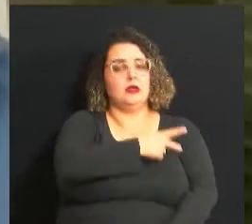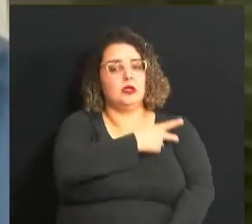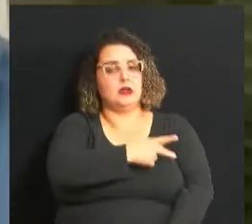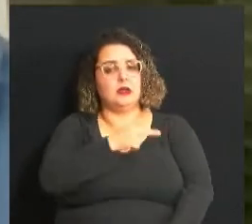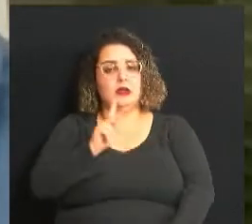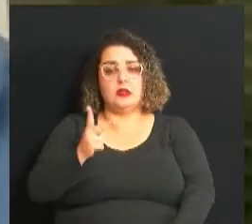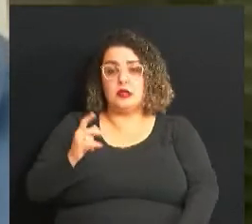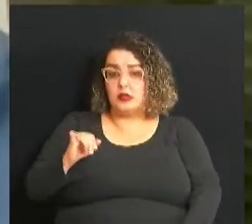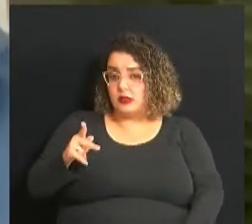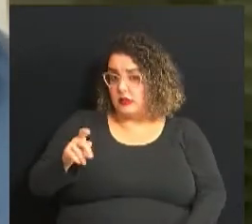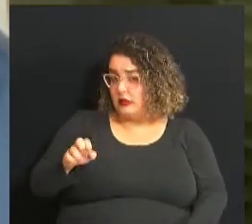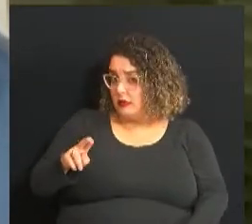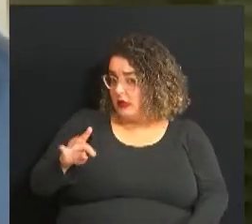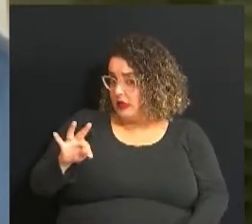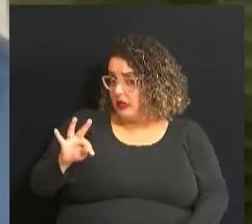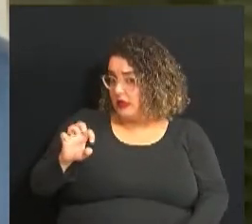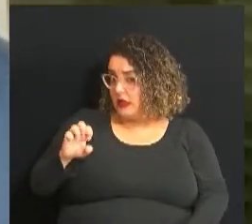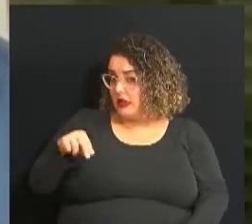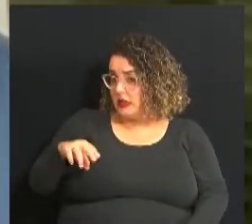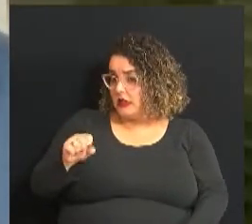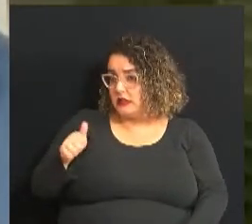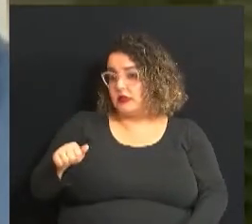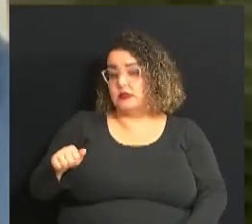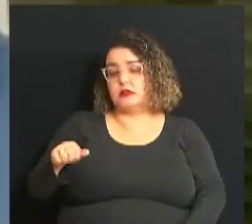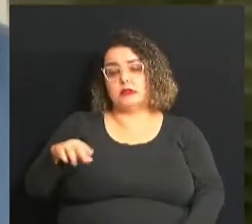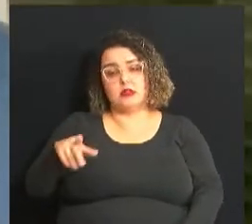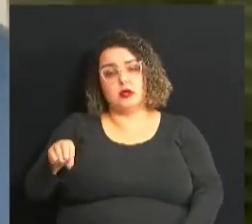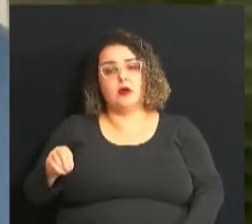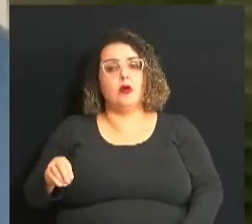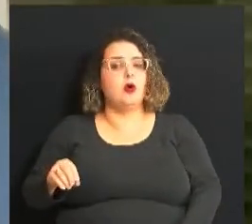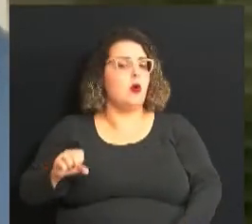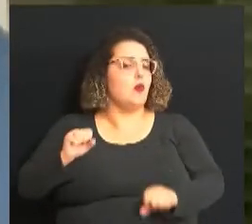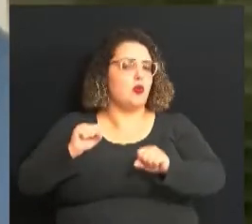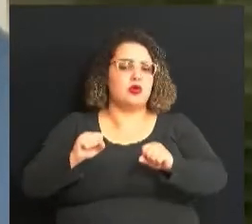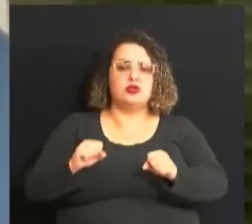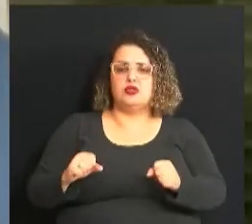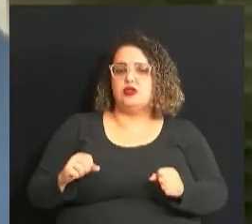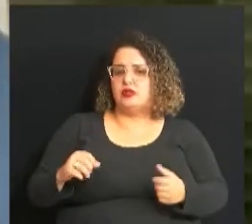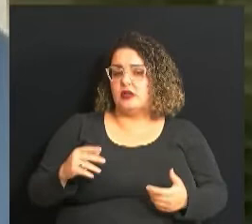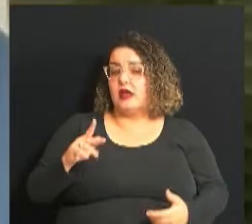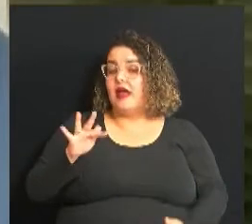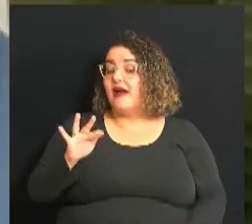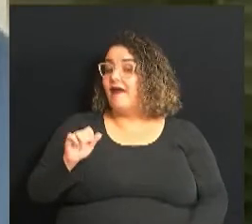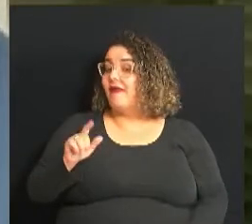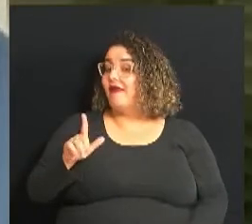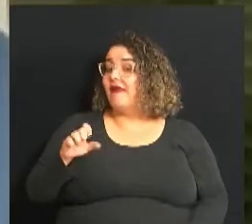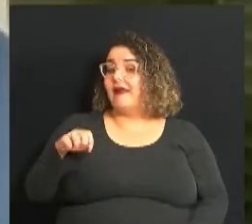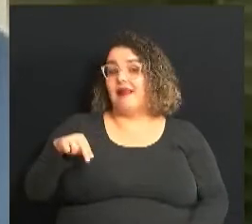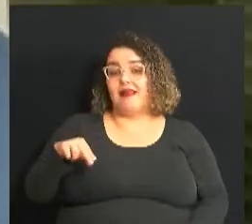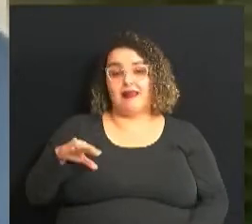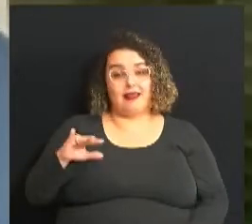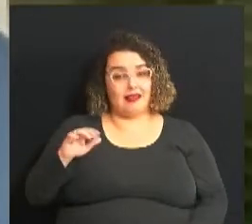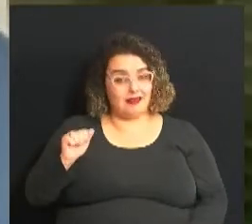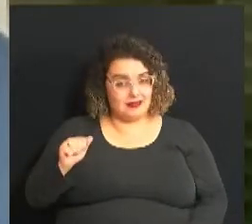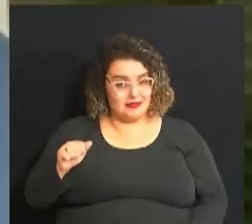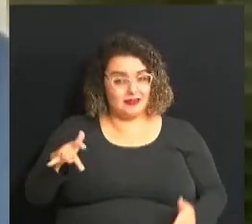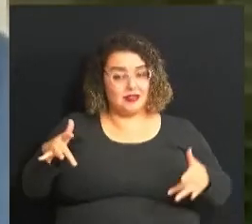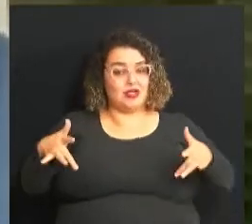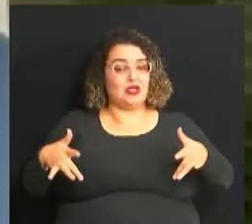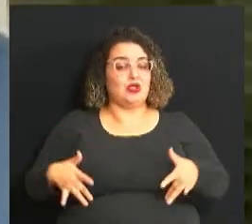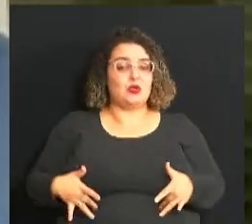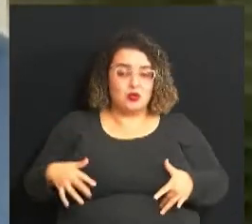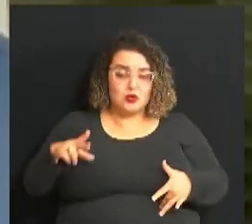ter falência renal e assim por diante. Esta doença, em boa parte da evolução dela,